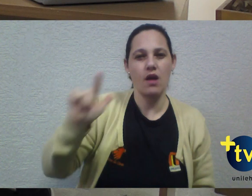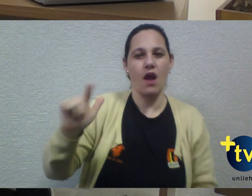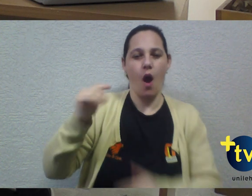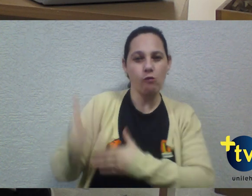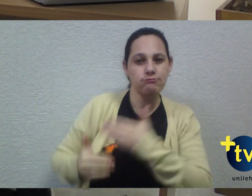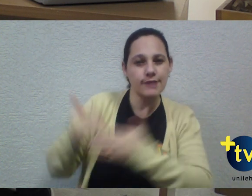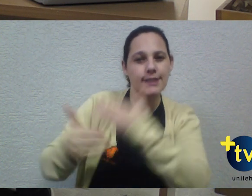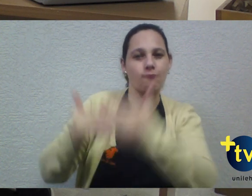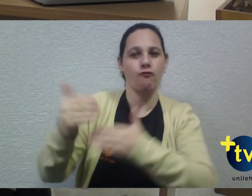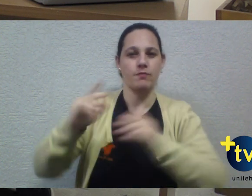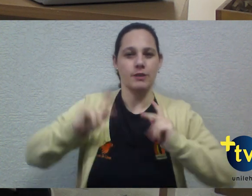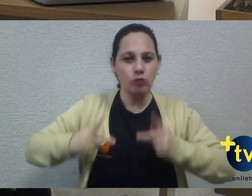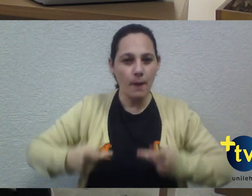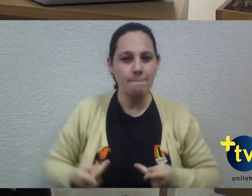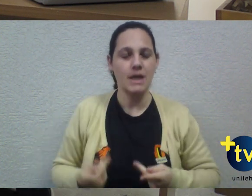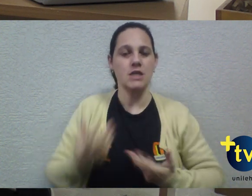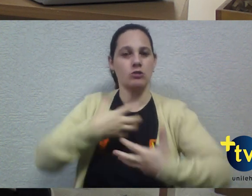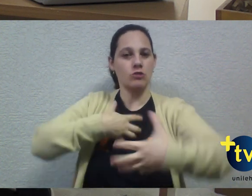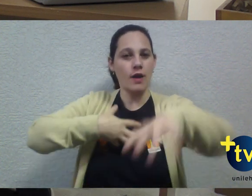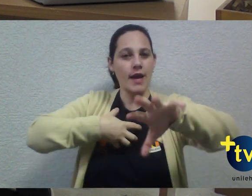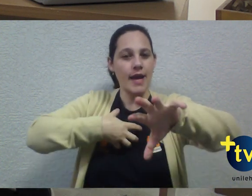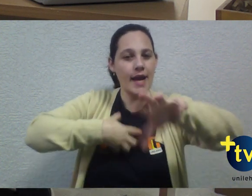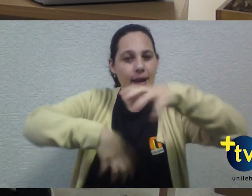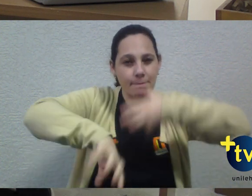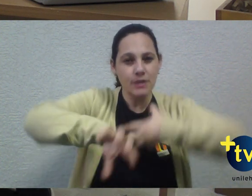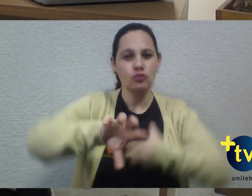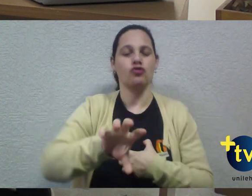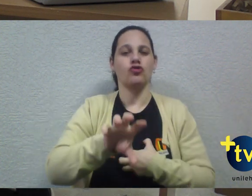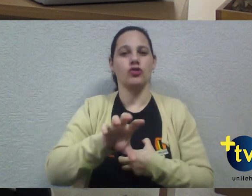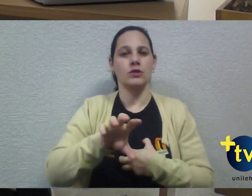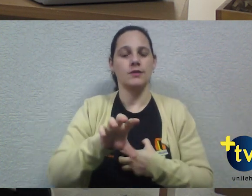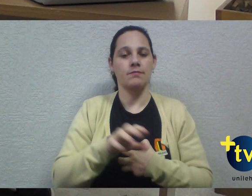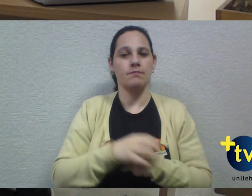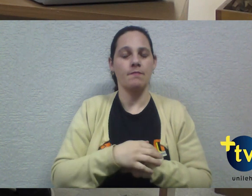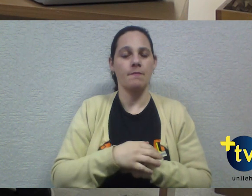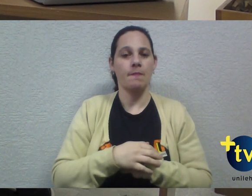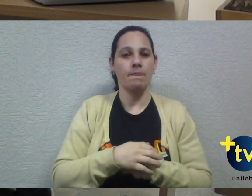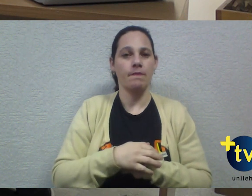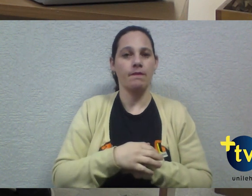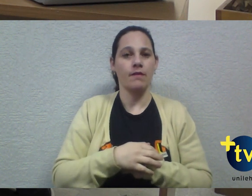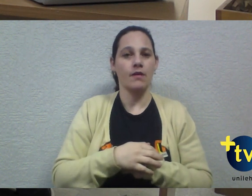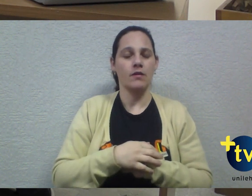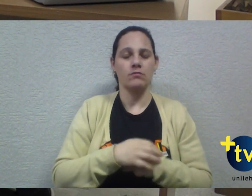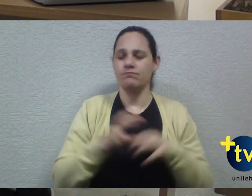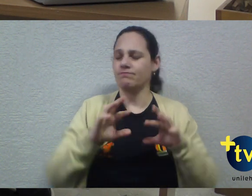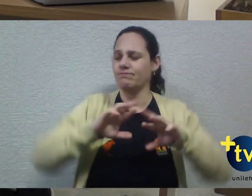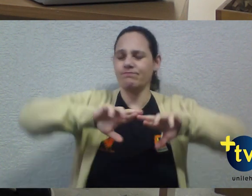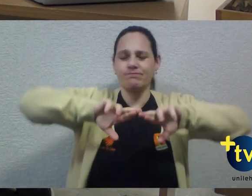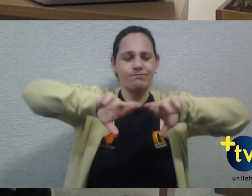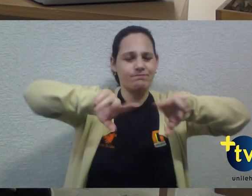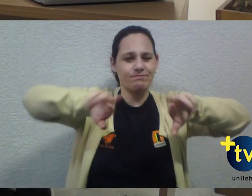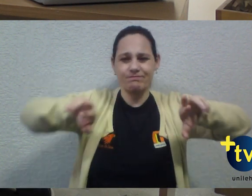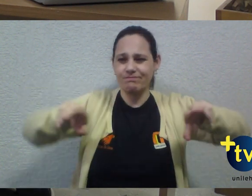para se atribuir no desenvolvimento humano, uma questão de empatia, uma questão de comprometimento, uma questão das próprias